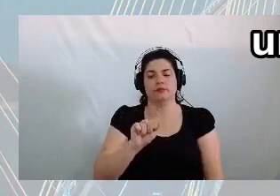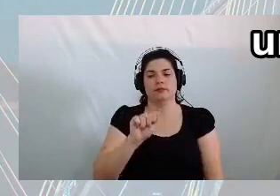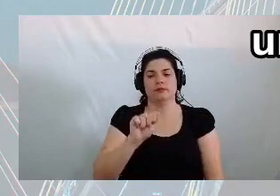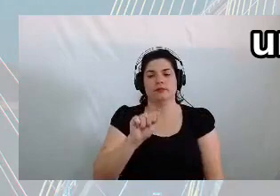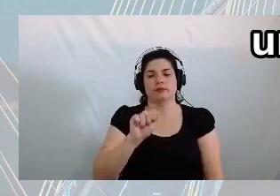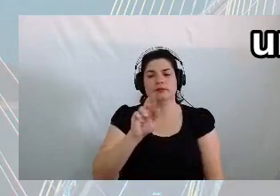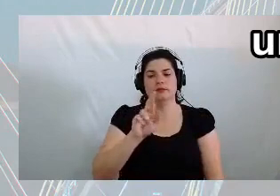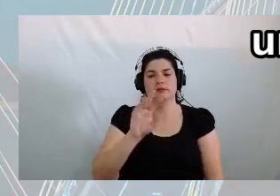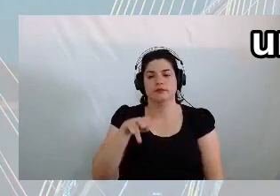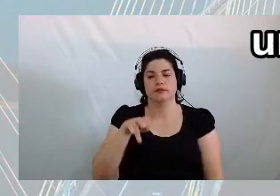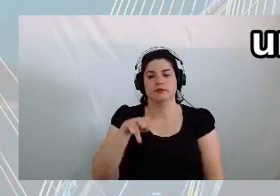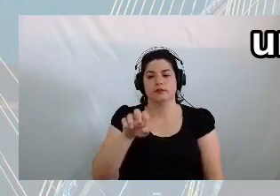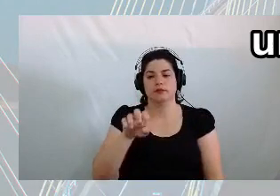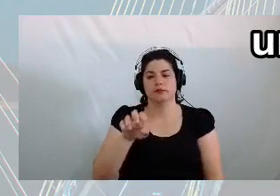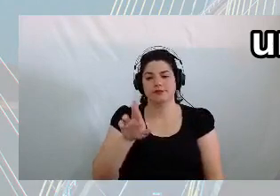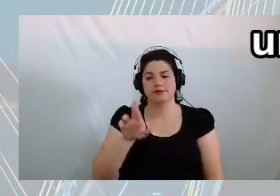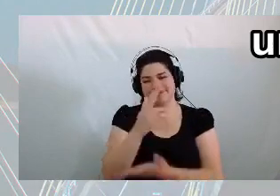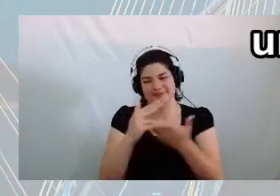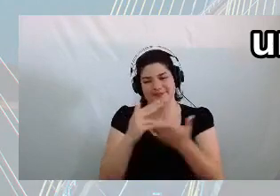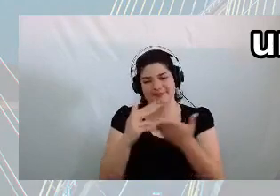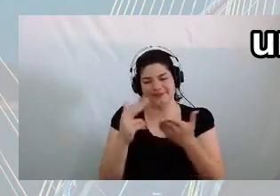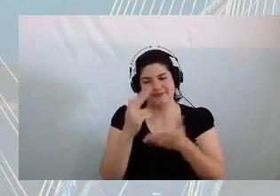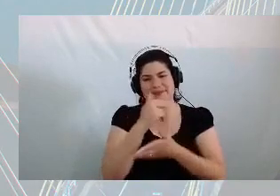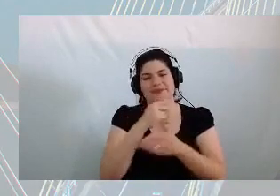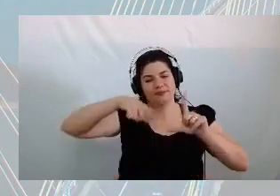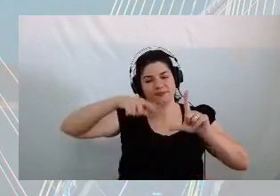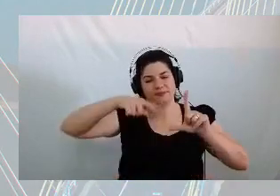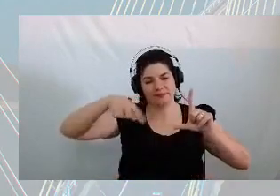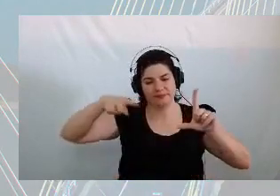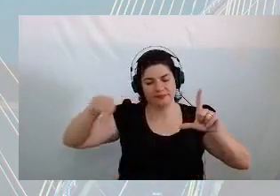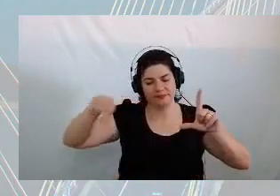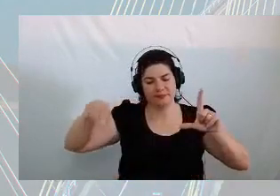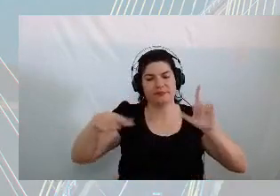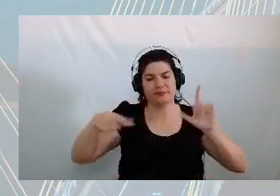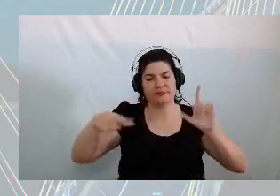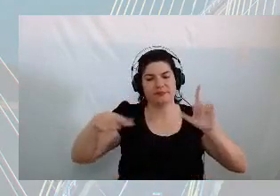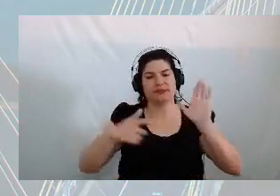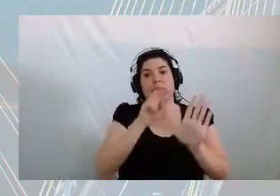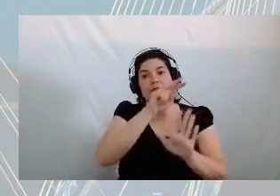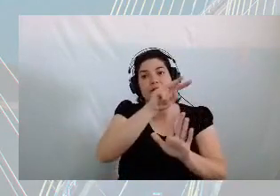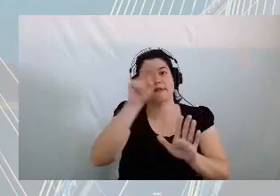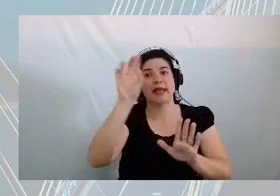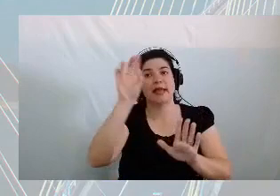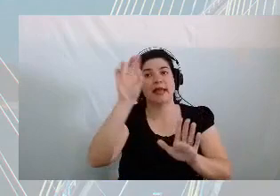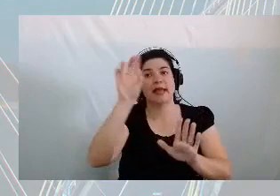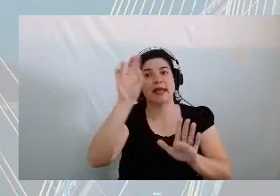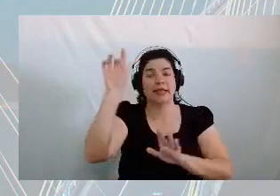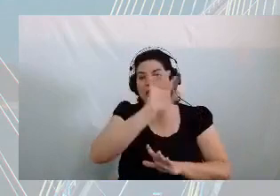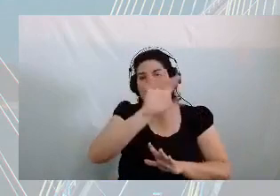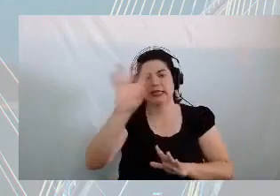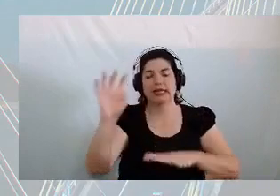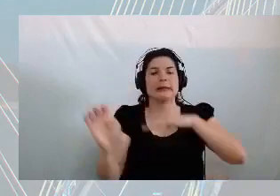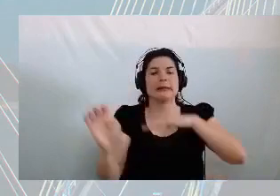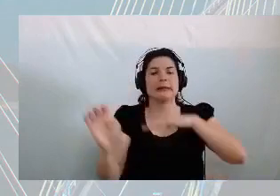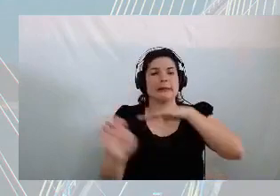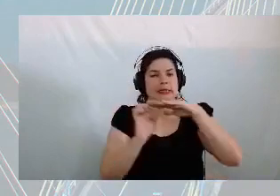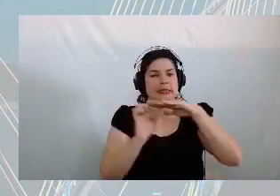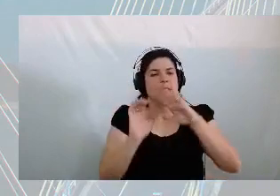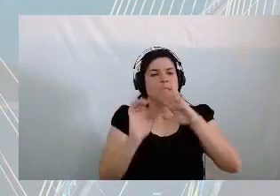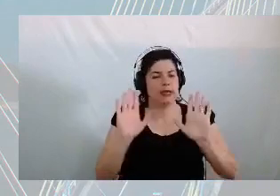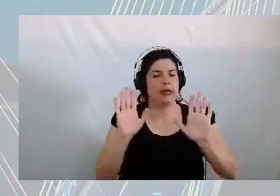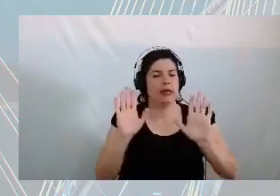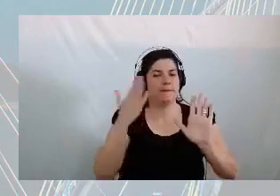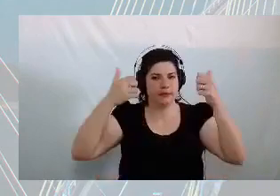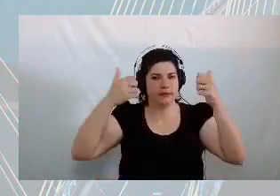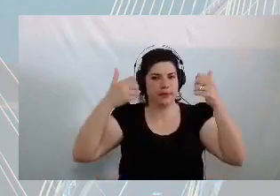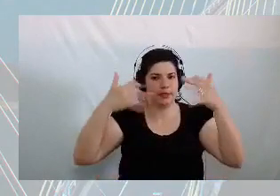né, uma régua da realidade do que a gente vê em cada empresa. A gente vai trazer um pouquinho depois do que a gente mais costuma ver, né, nas